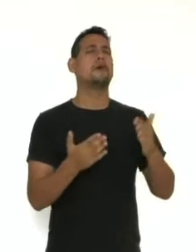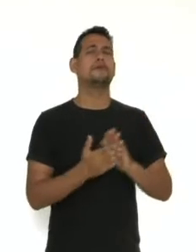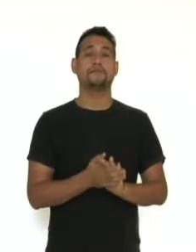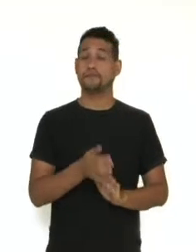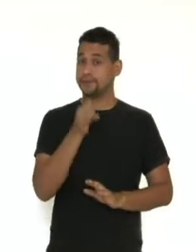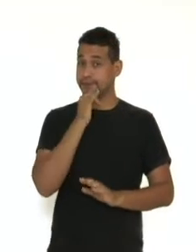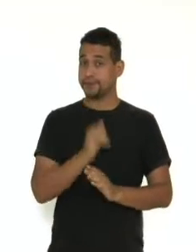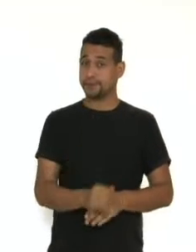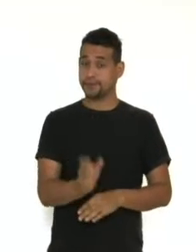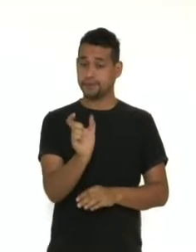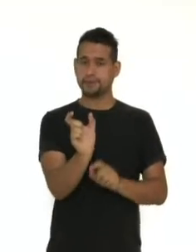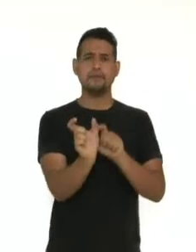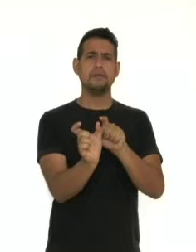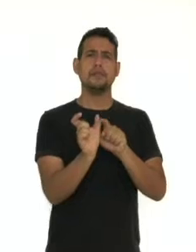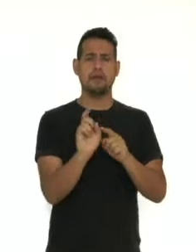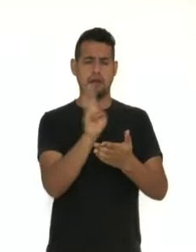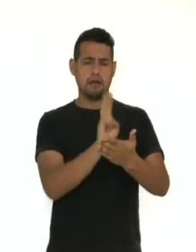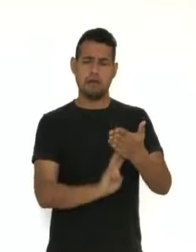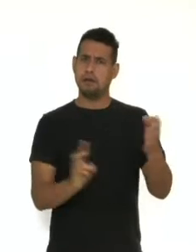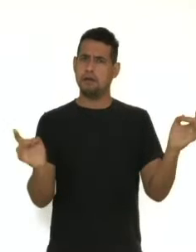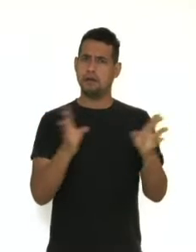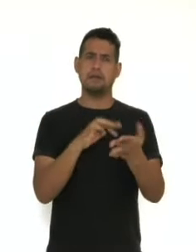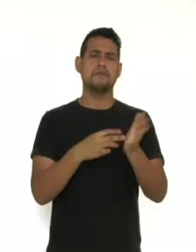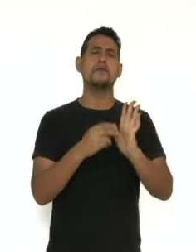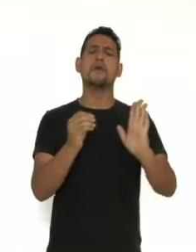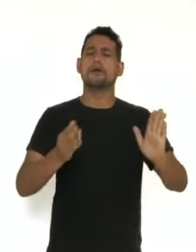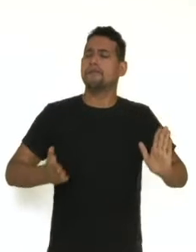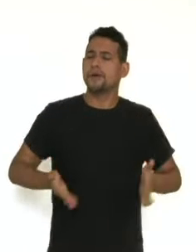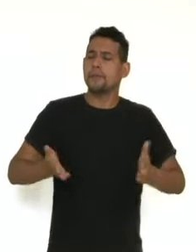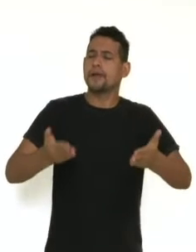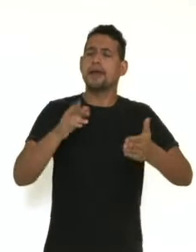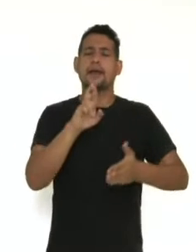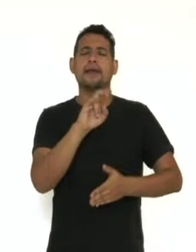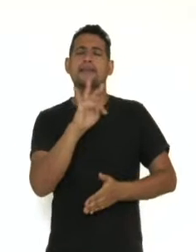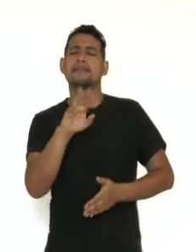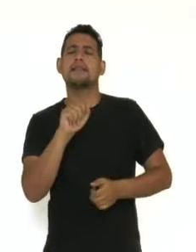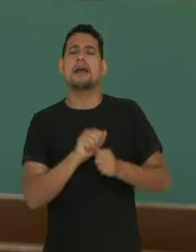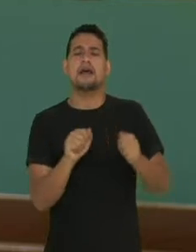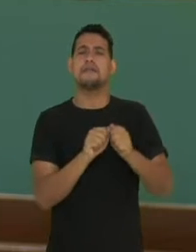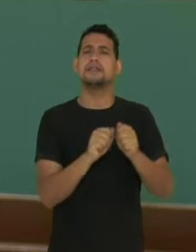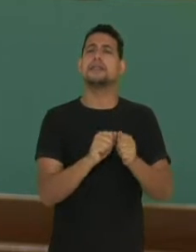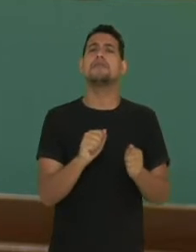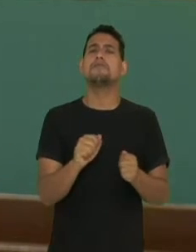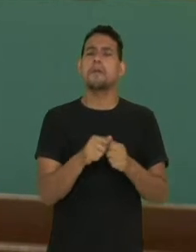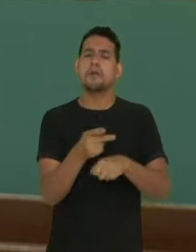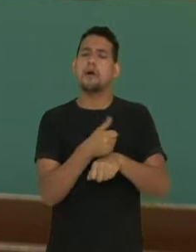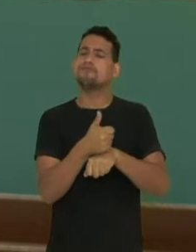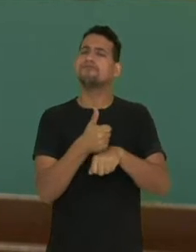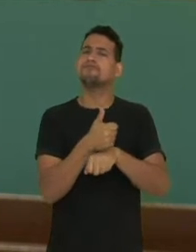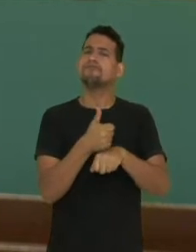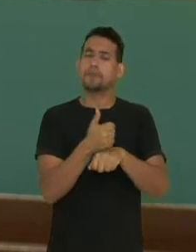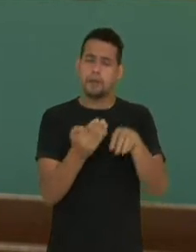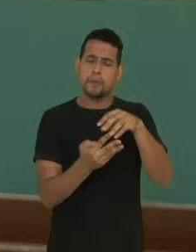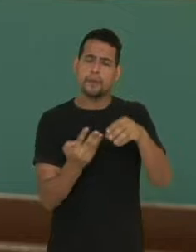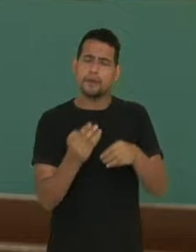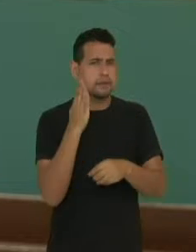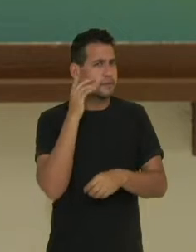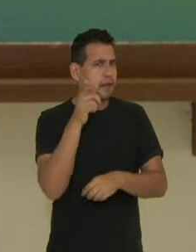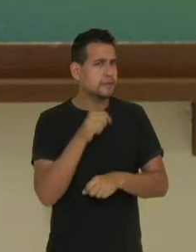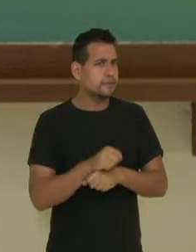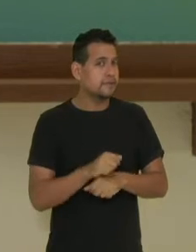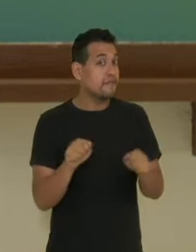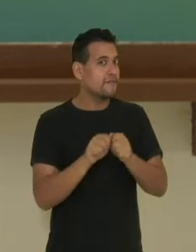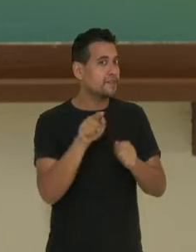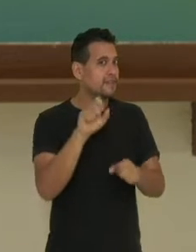Segundo o trecho do conto que lemos, o que motivou Rita a procurar uma cartomante? Você identifica?